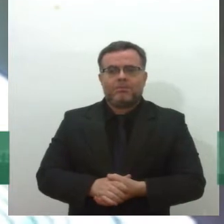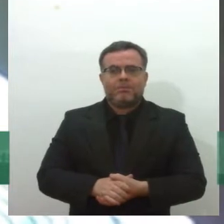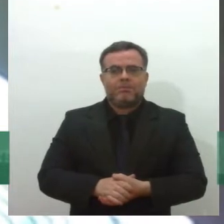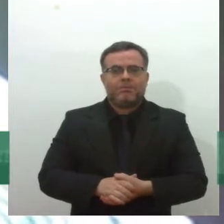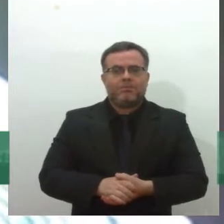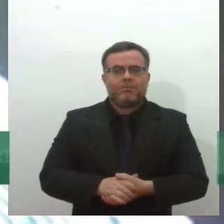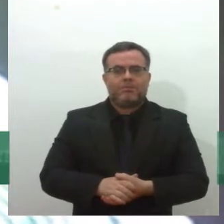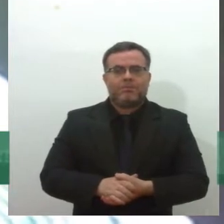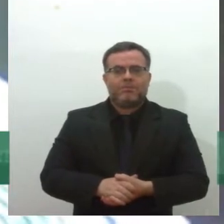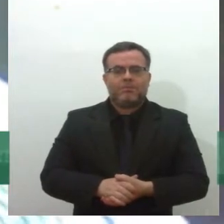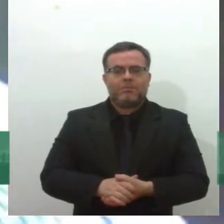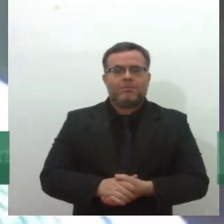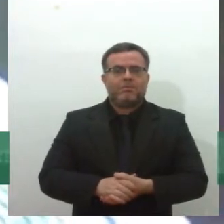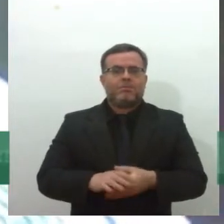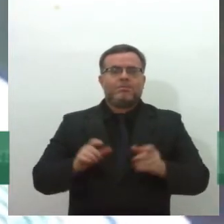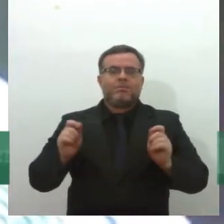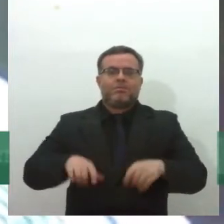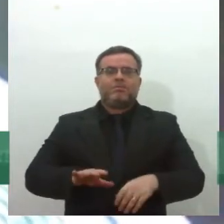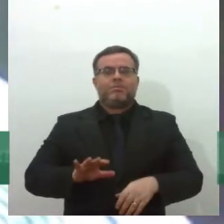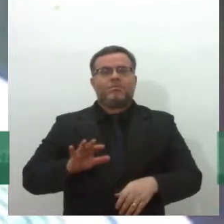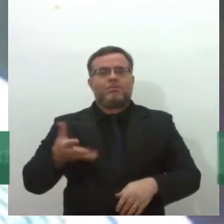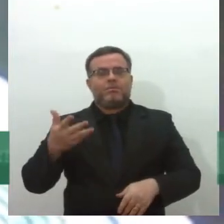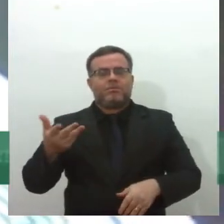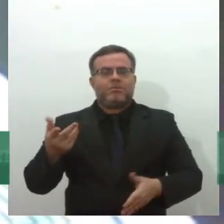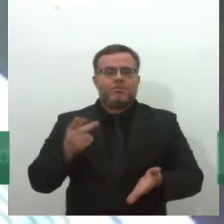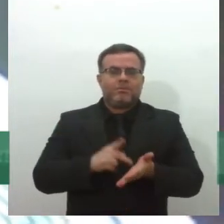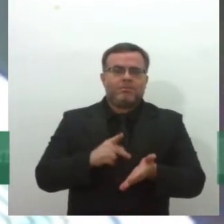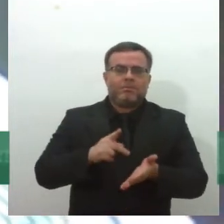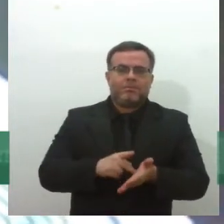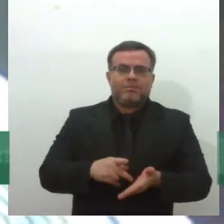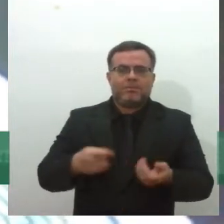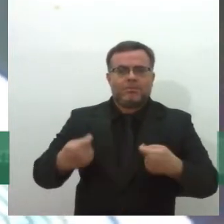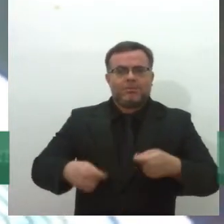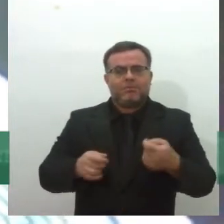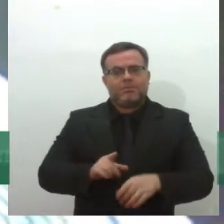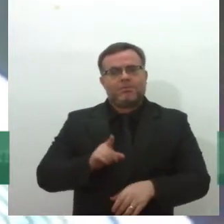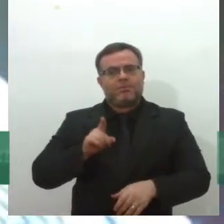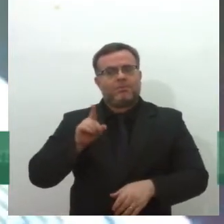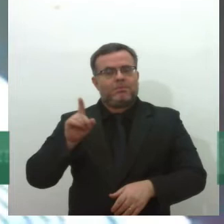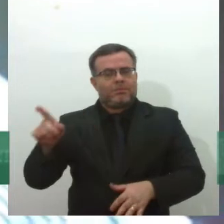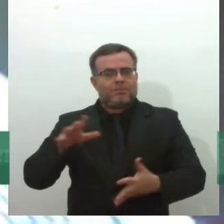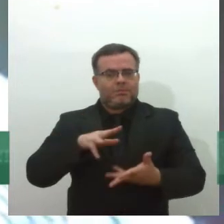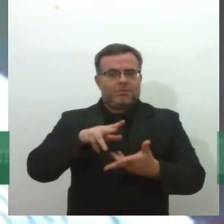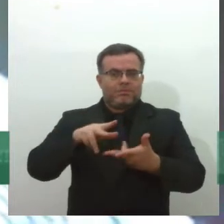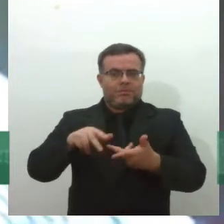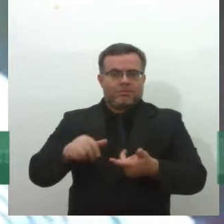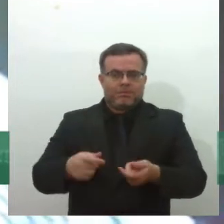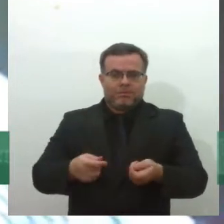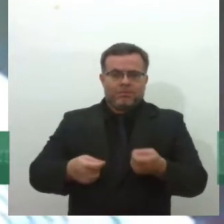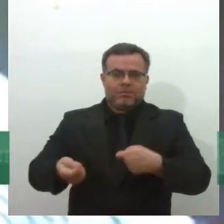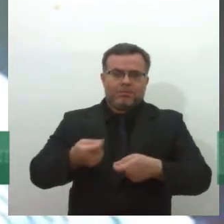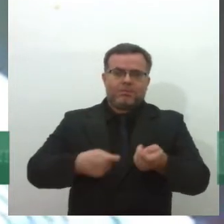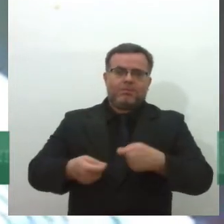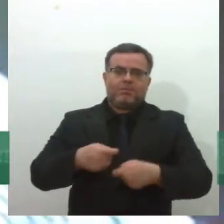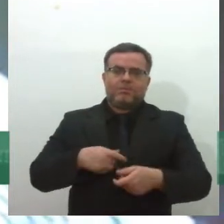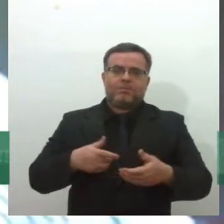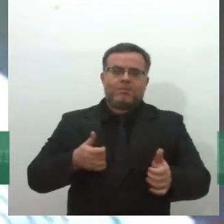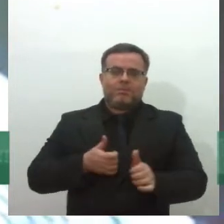e se tornar cada vez menos dependente do mercado internacional. Esse deveria ser o caminho a ser